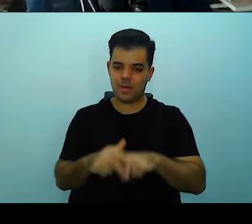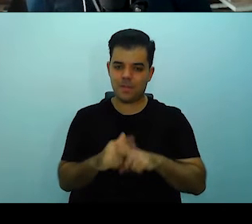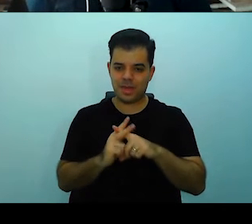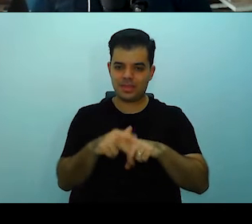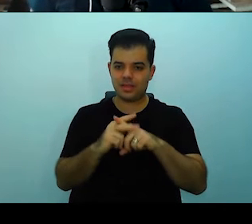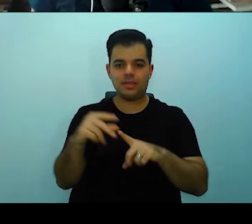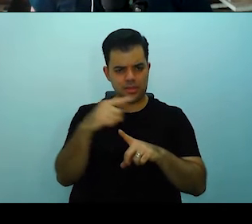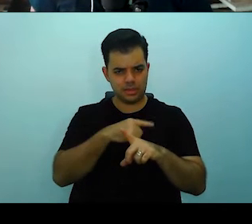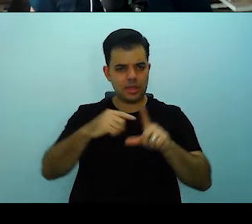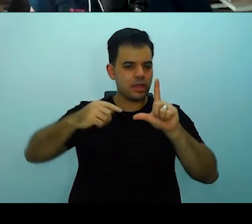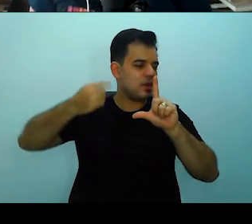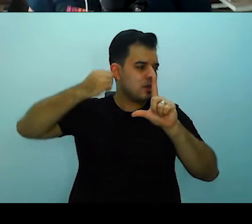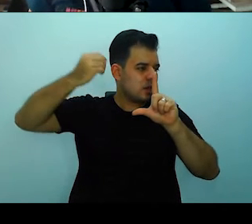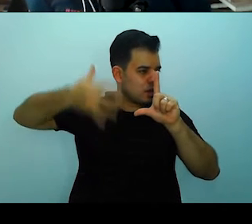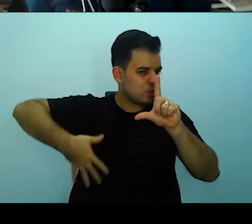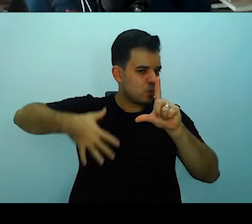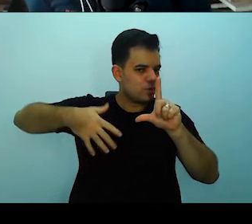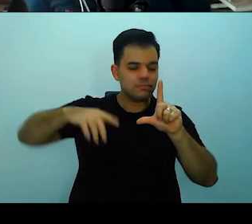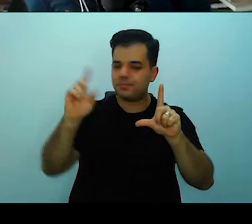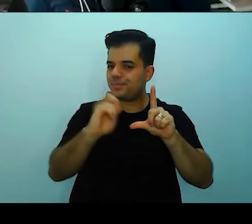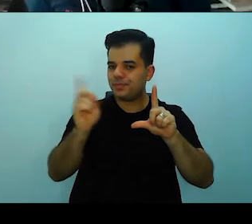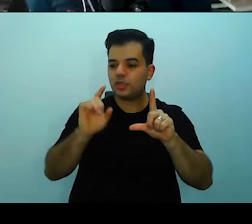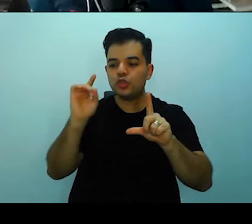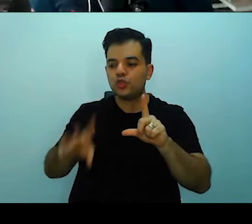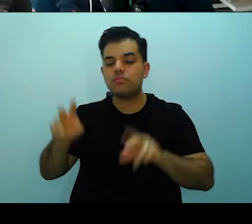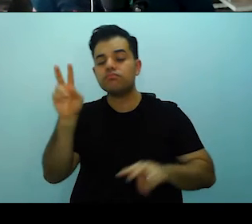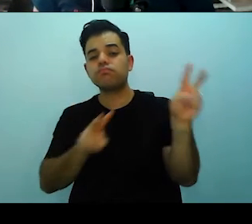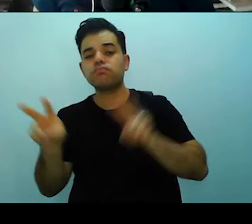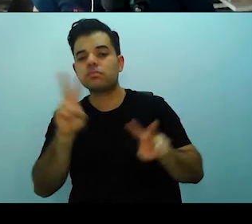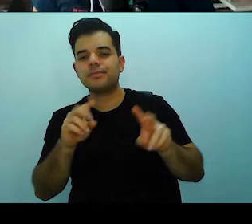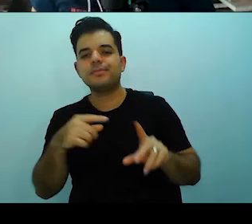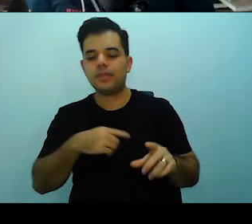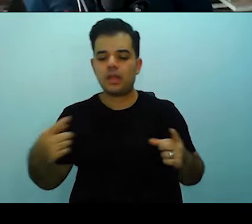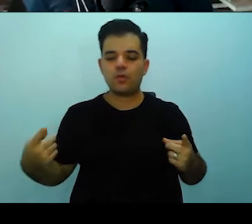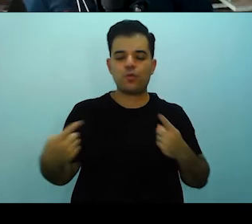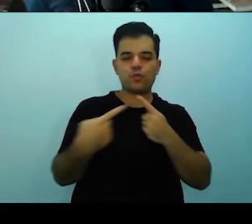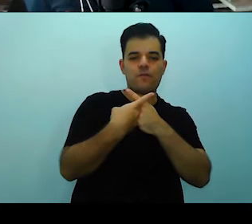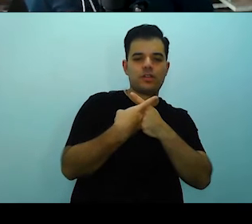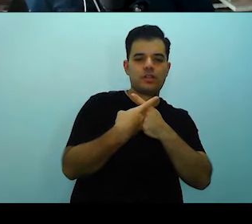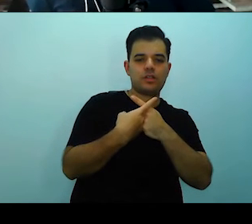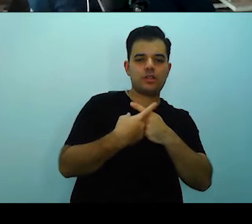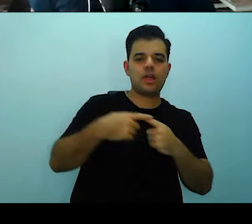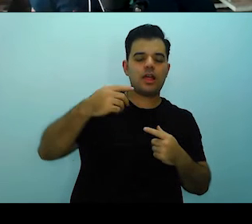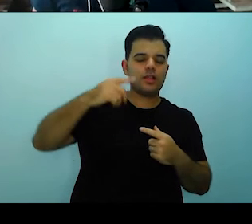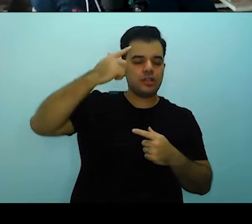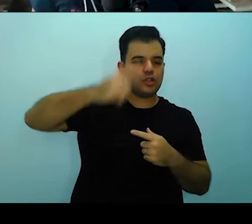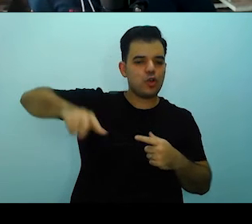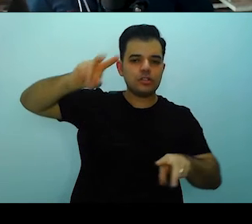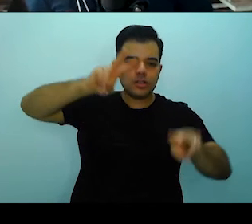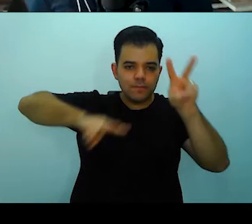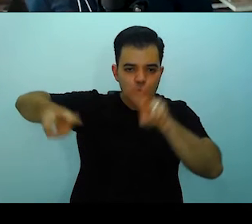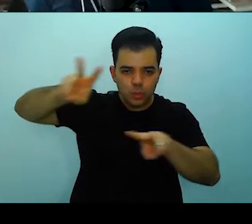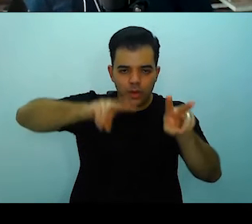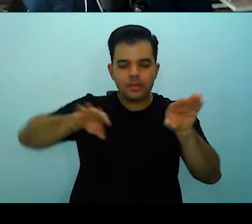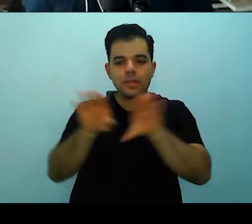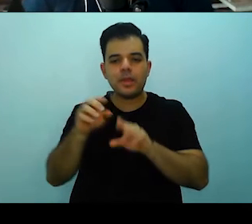leitor, consideram para quem enxerga. Então existe um conflito da lógica visual com a lógica sequencial, que é a lógica que a gente